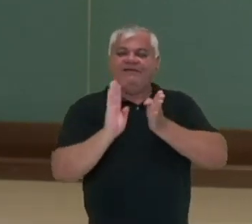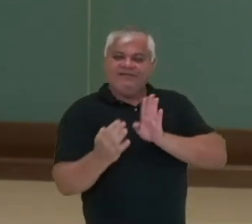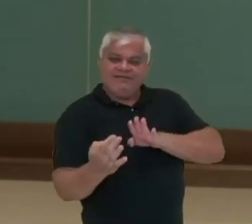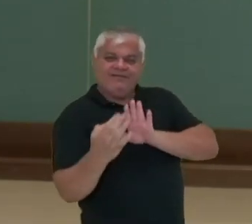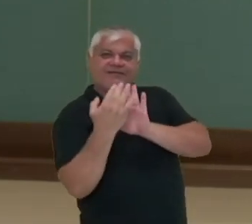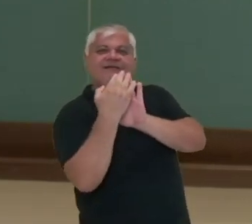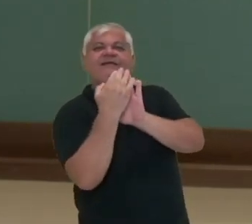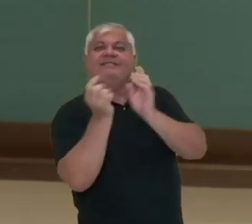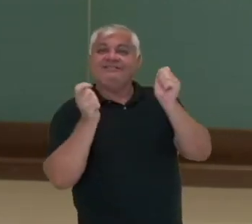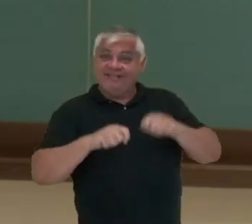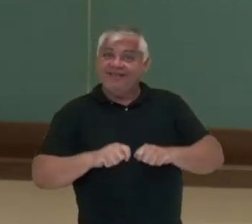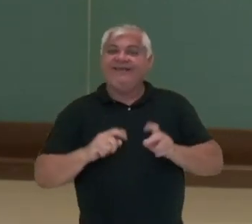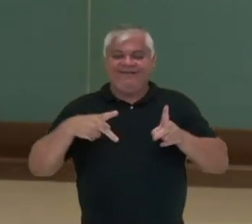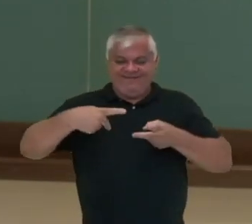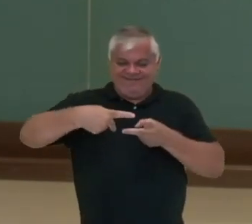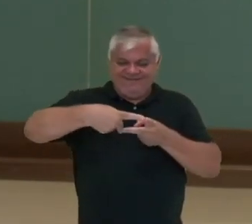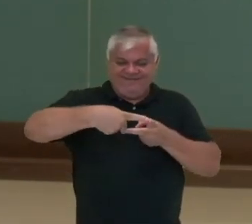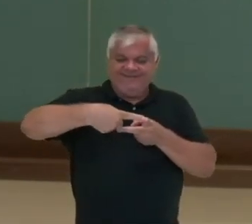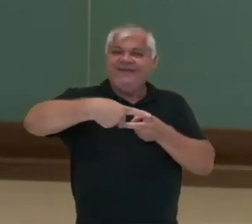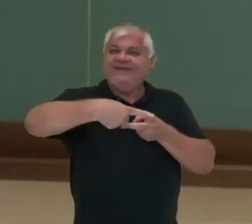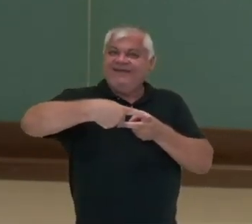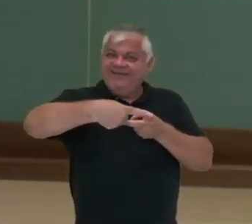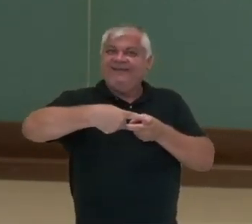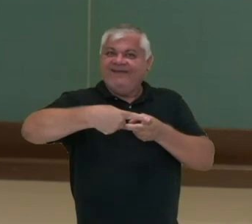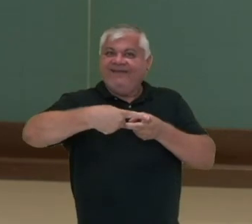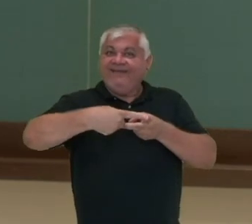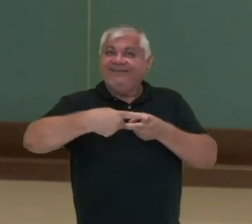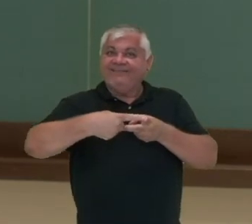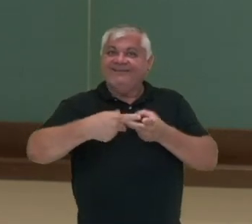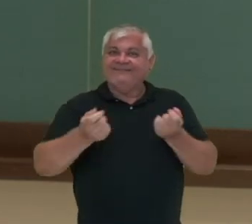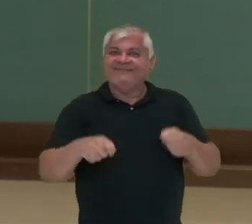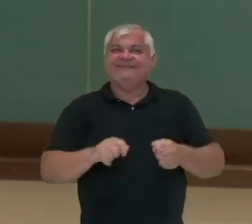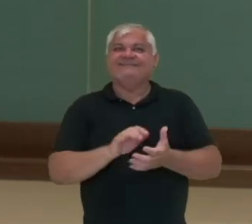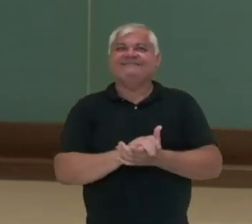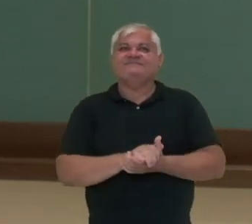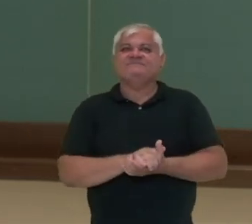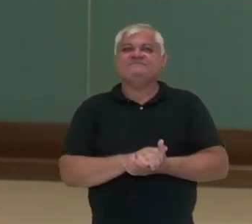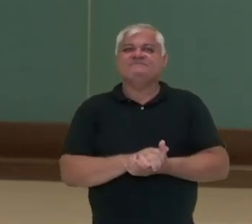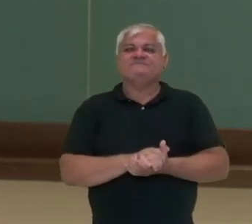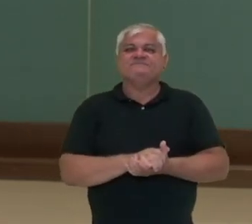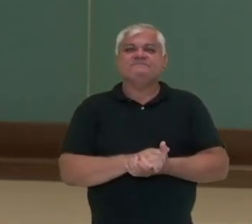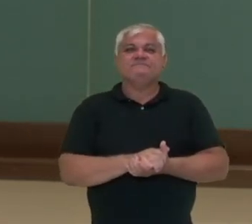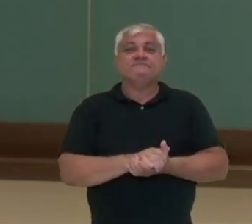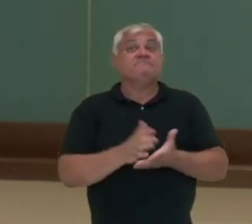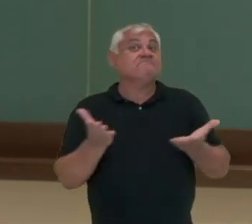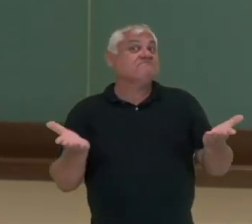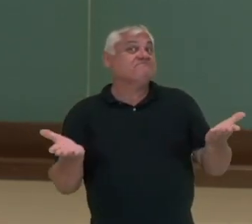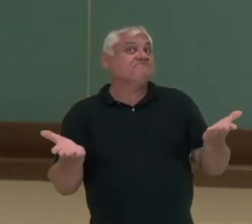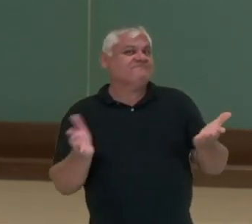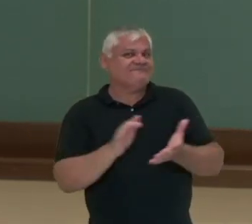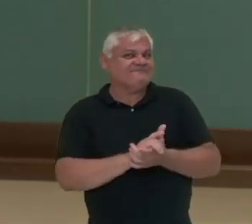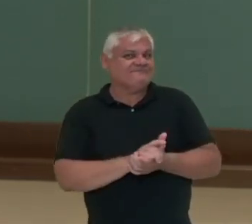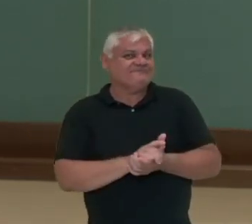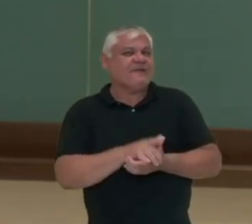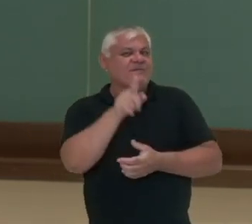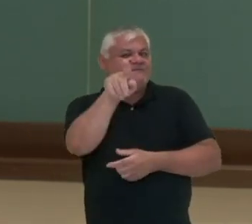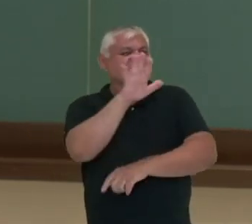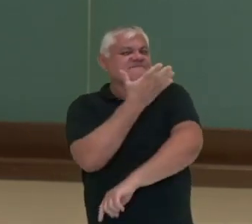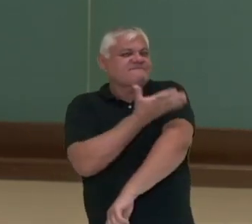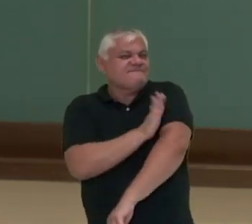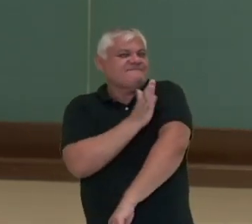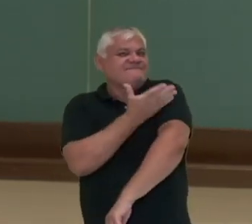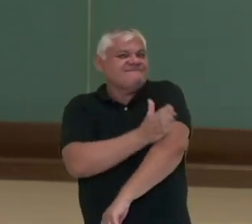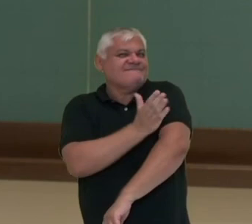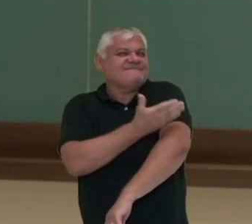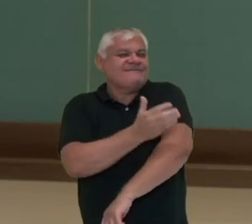triângulo que quando eu juntar irá formar essa pirâmide, tá joia? E aí, gente, para exercitar ainda